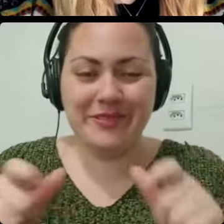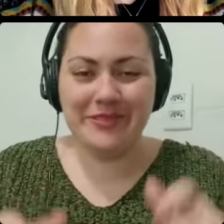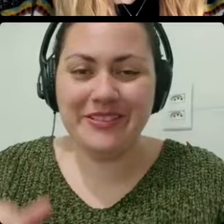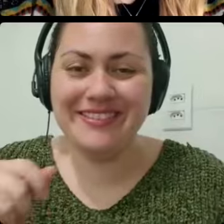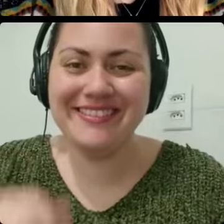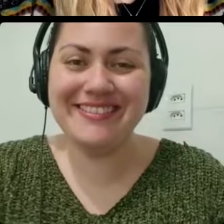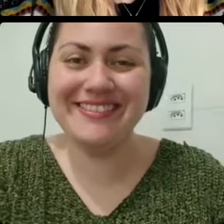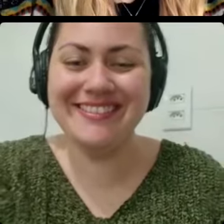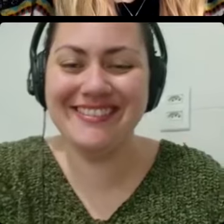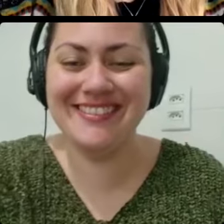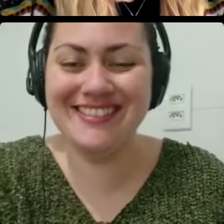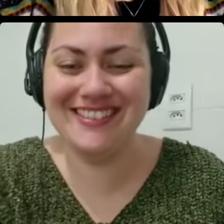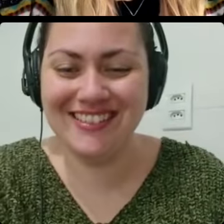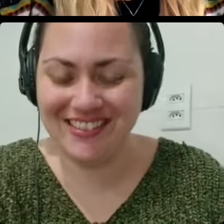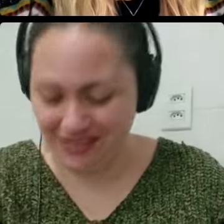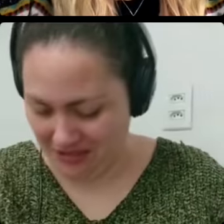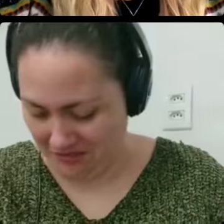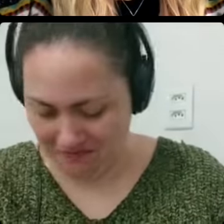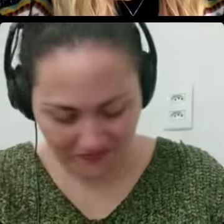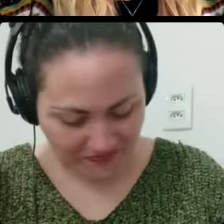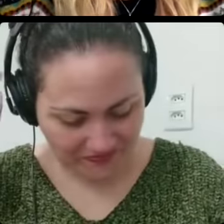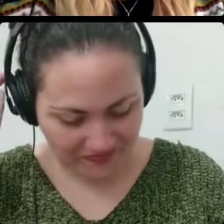não.